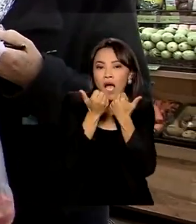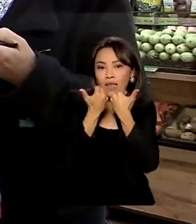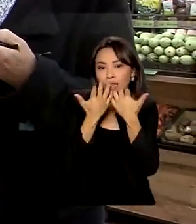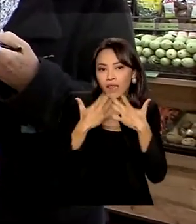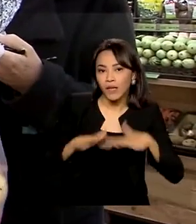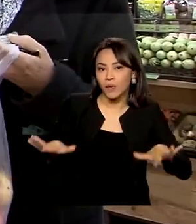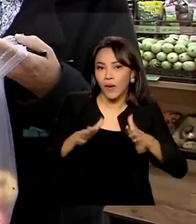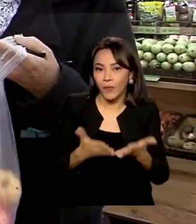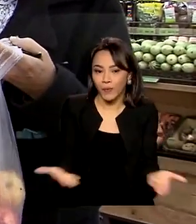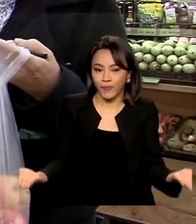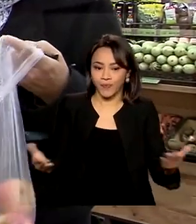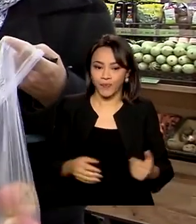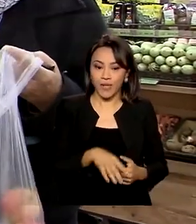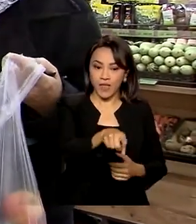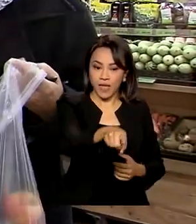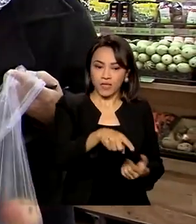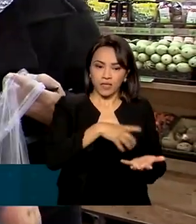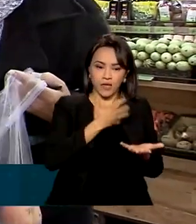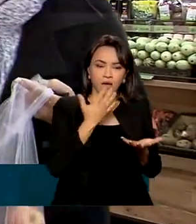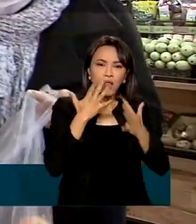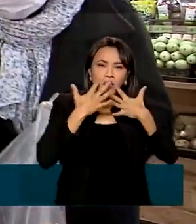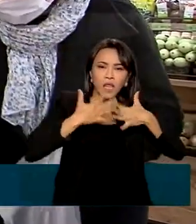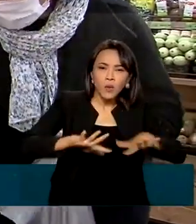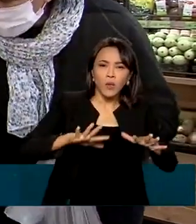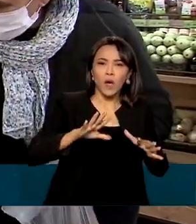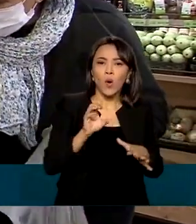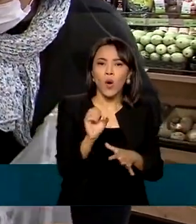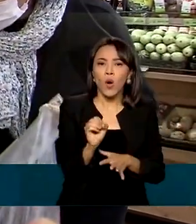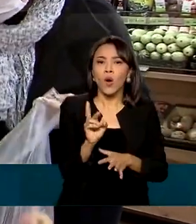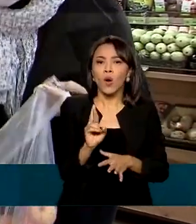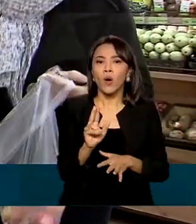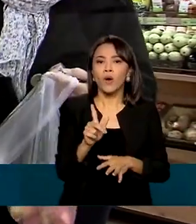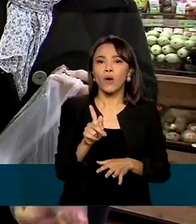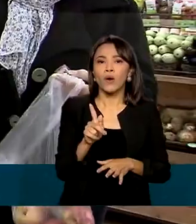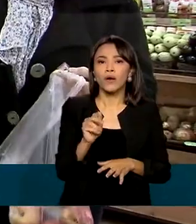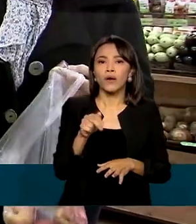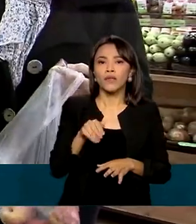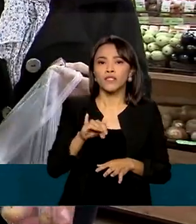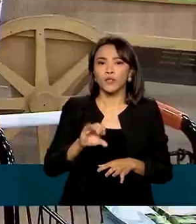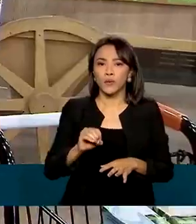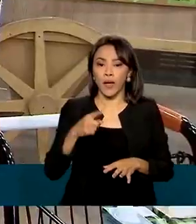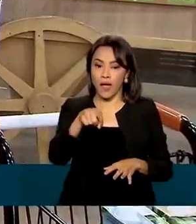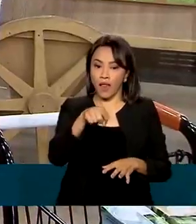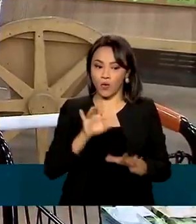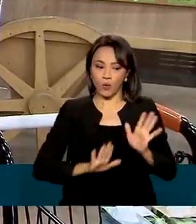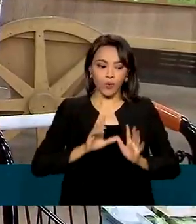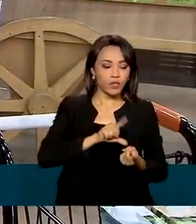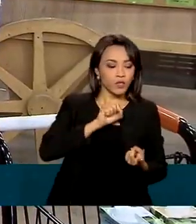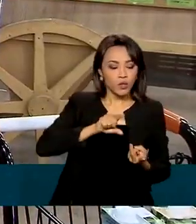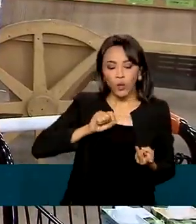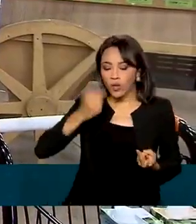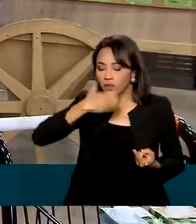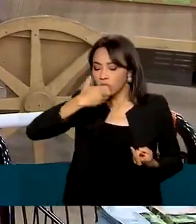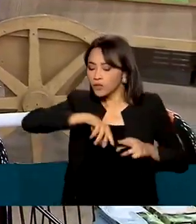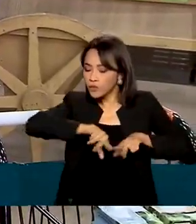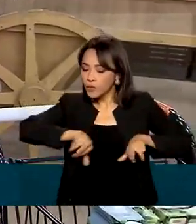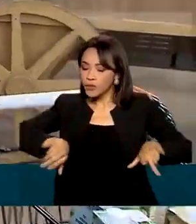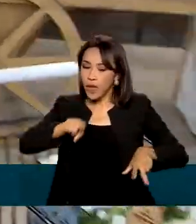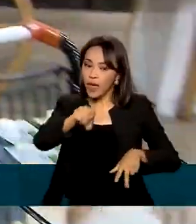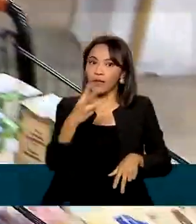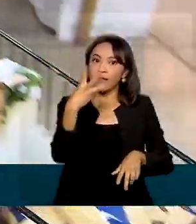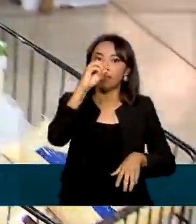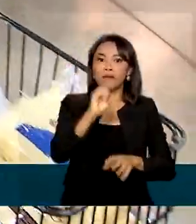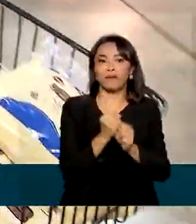Na prateleira de orgânicos, a Ernida escolhe com cuidado as frutas da semana. Ela conta que há mais de 30